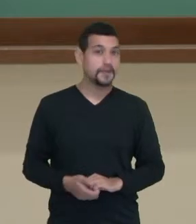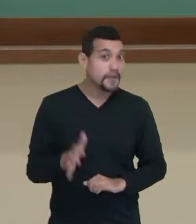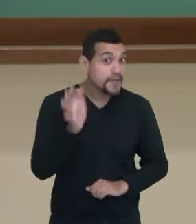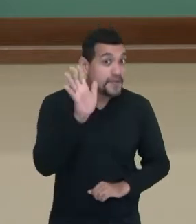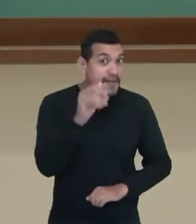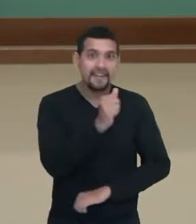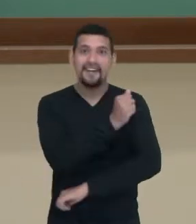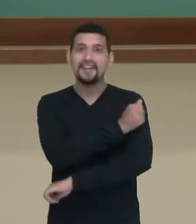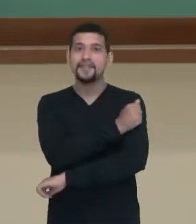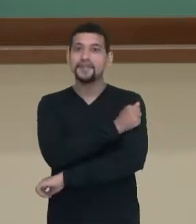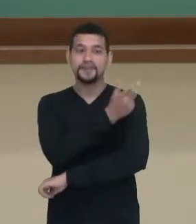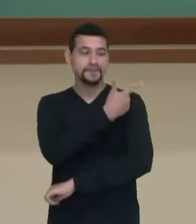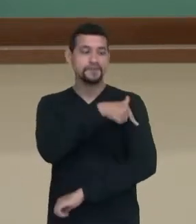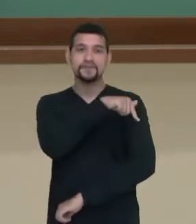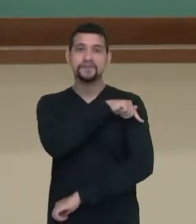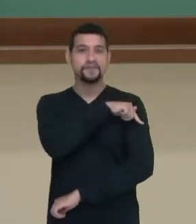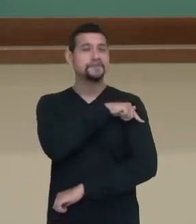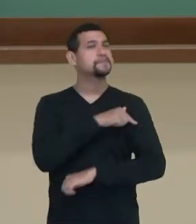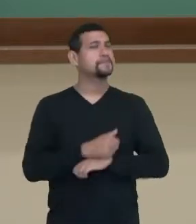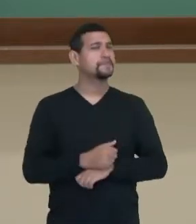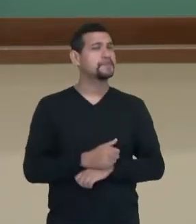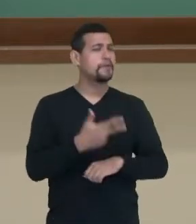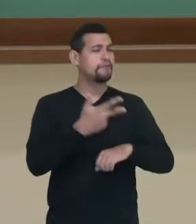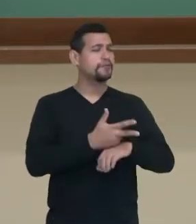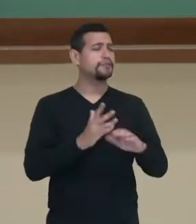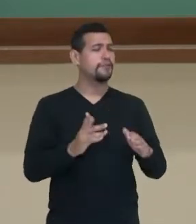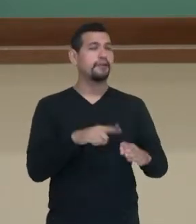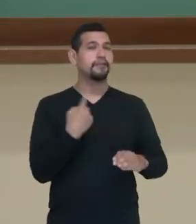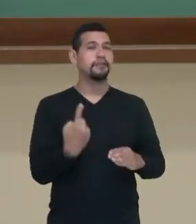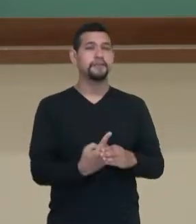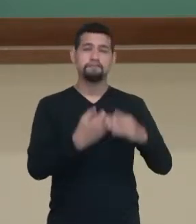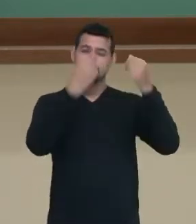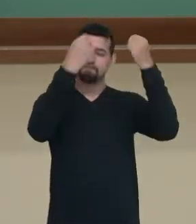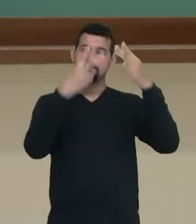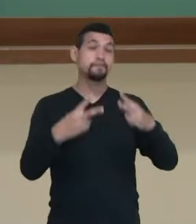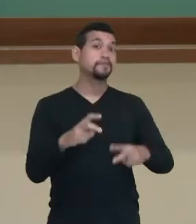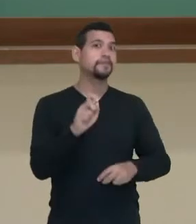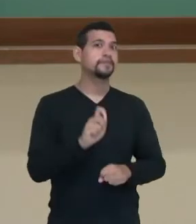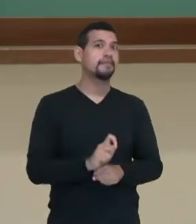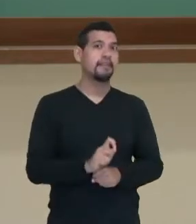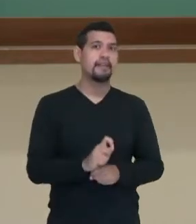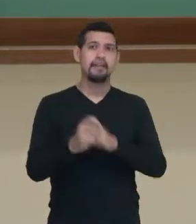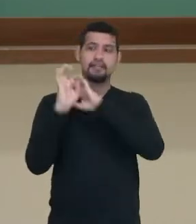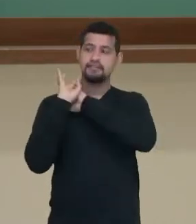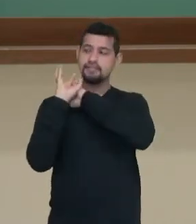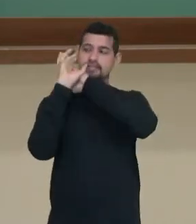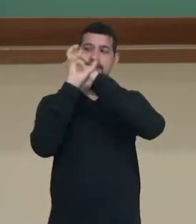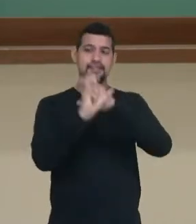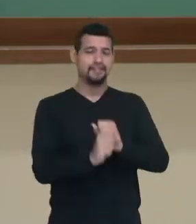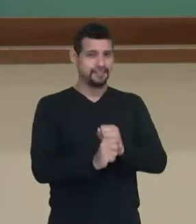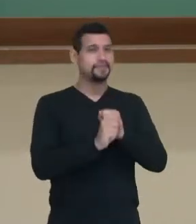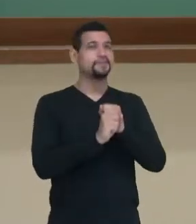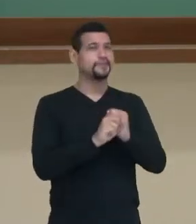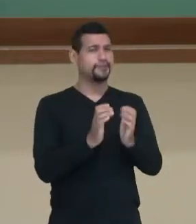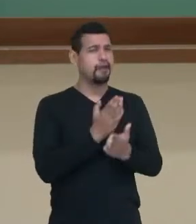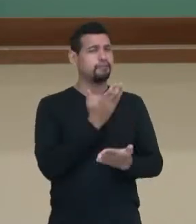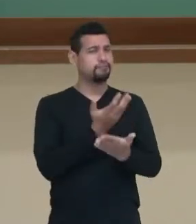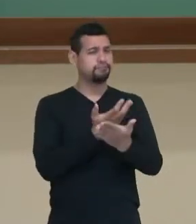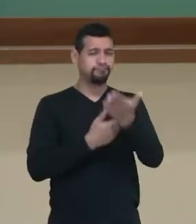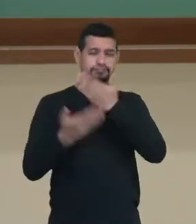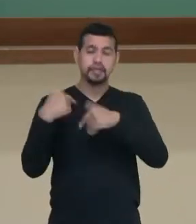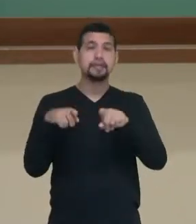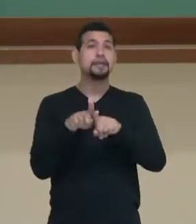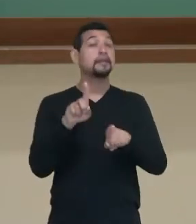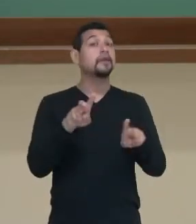Olá, estudantes do 7º ano! Neste vídeo vamos falar sobre a retomada de conteúdos,